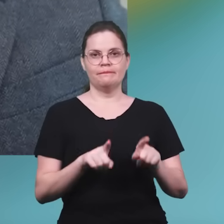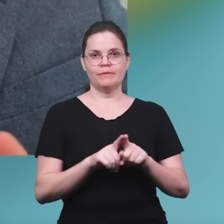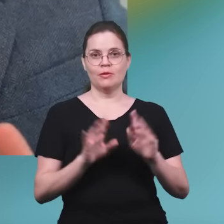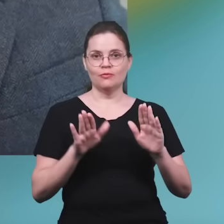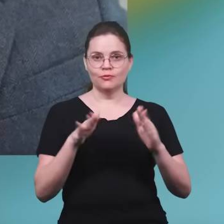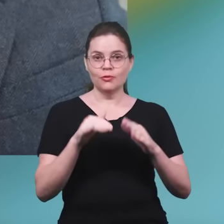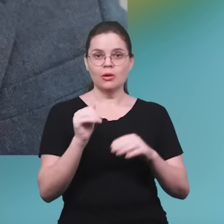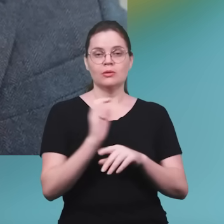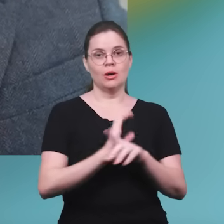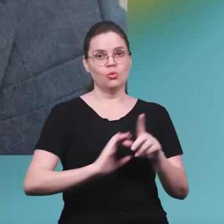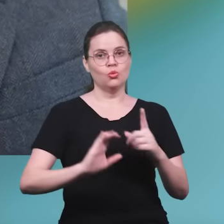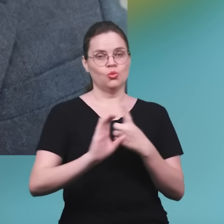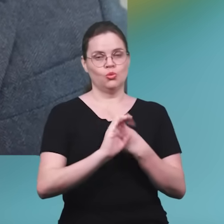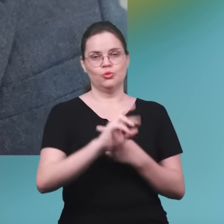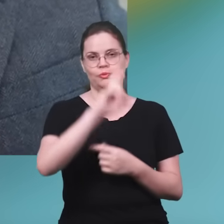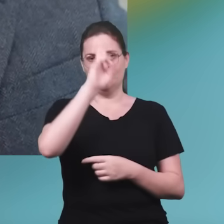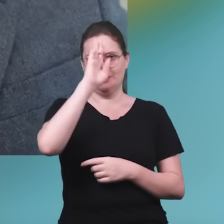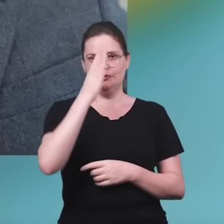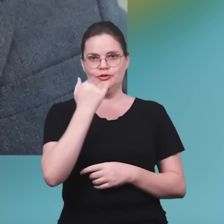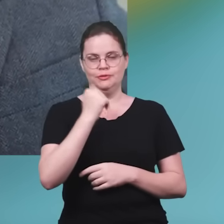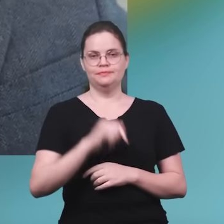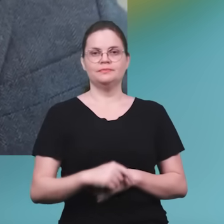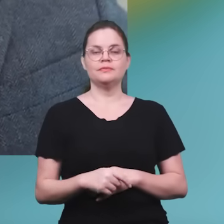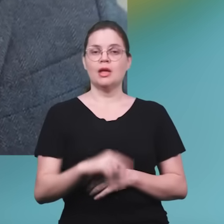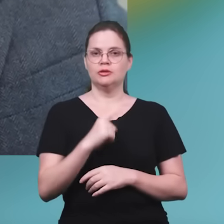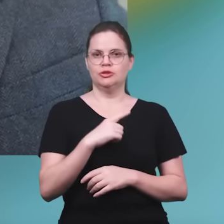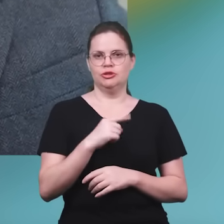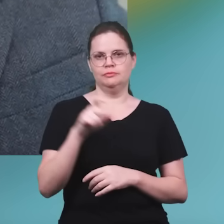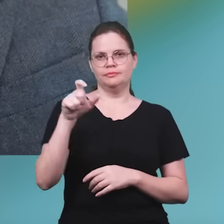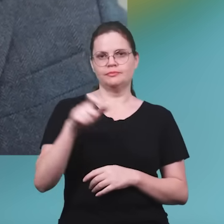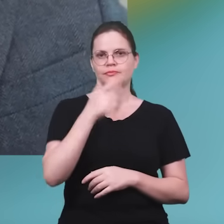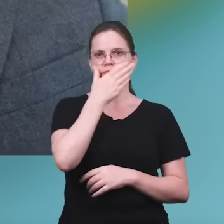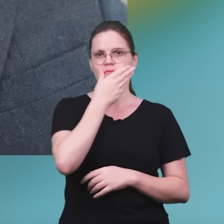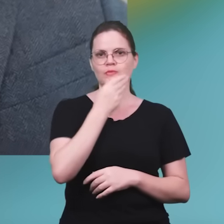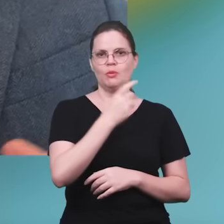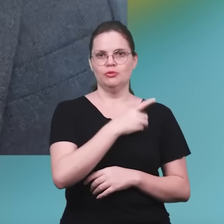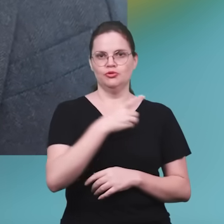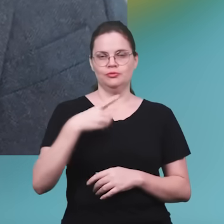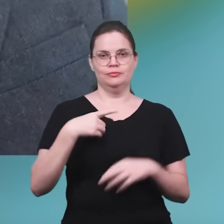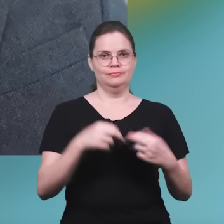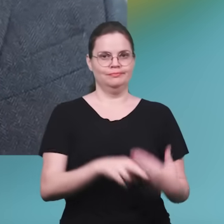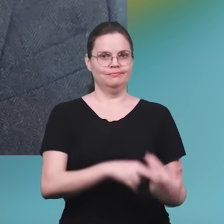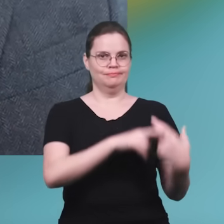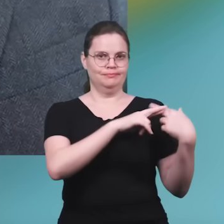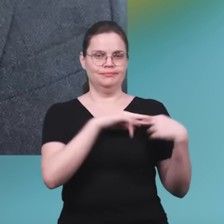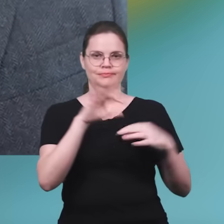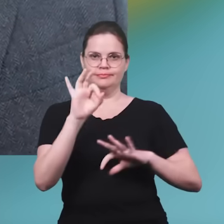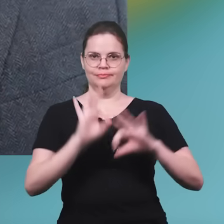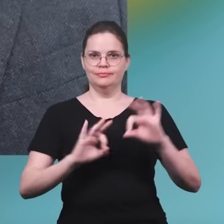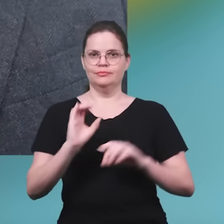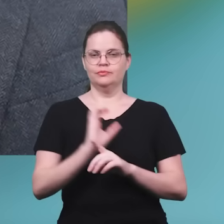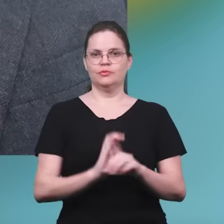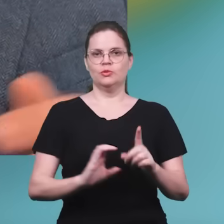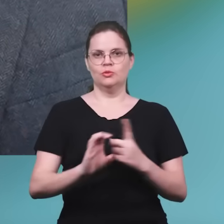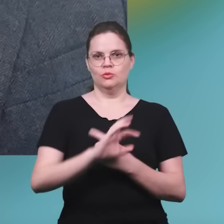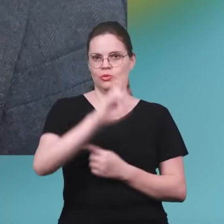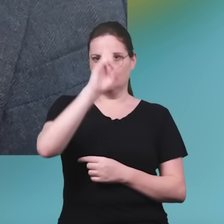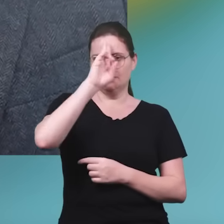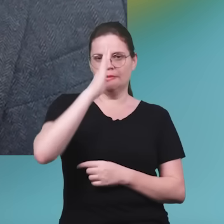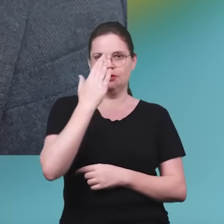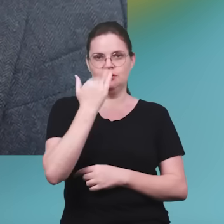mas especificamente no culto ao meio-dia. O diácono que estava ali, responsável pelo culto ao